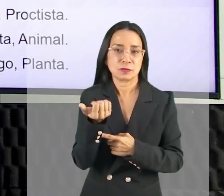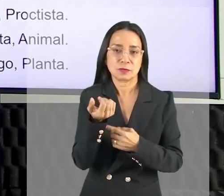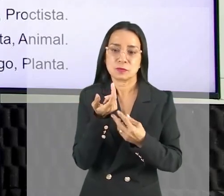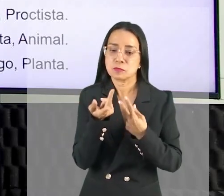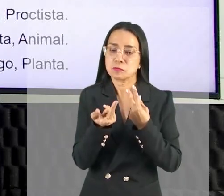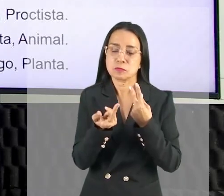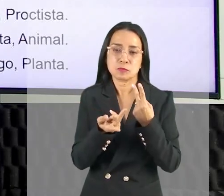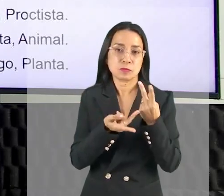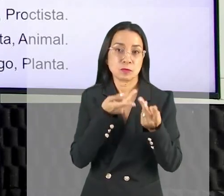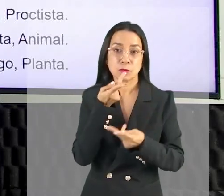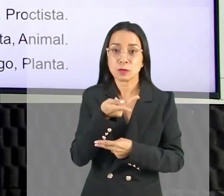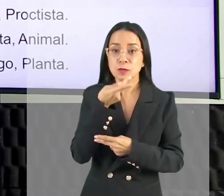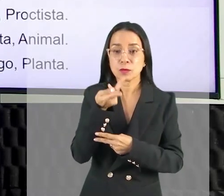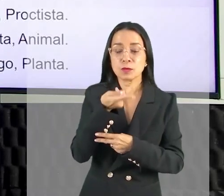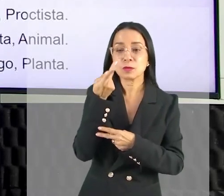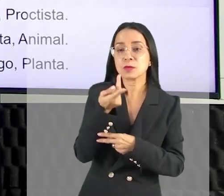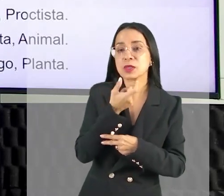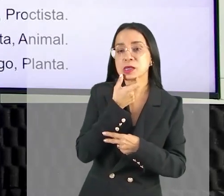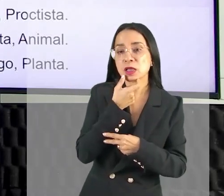que pronuncia isso.